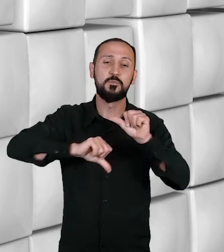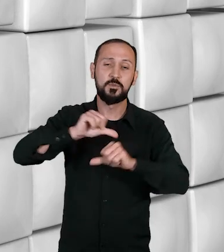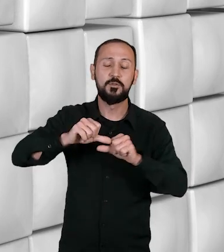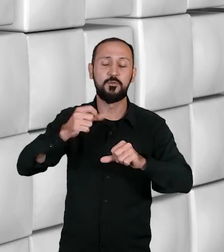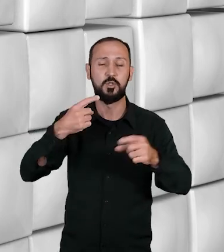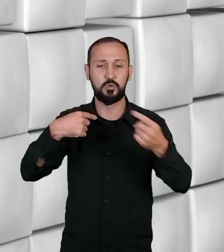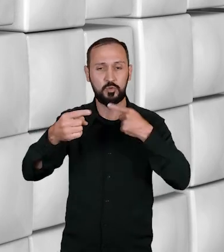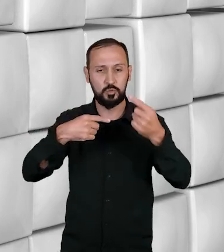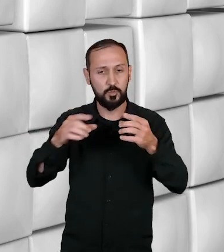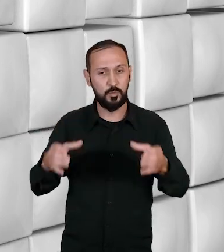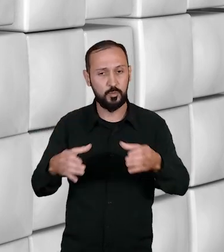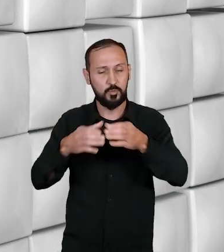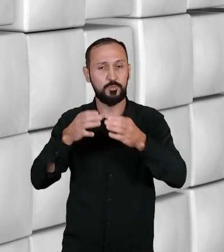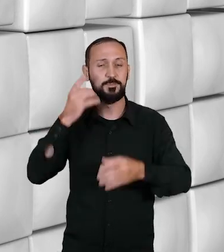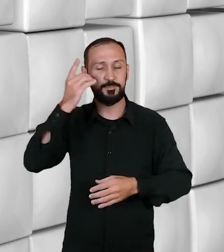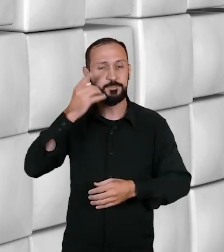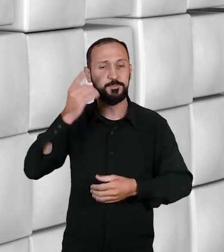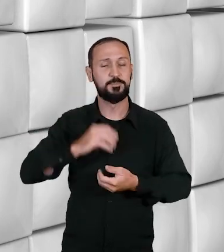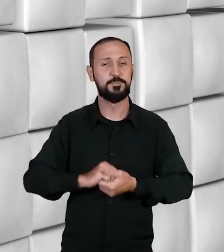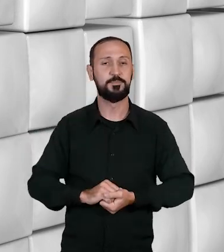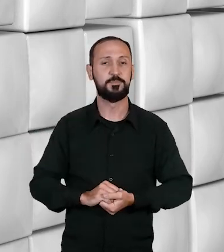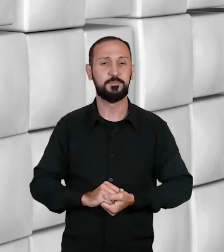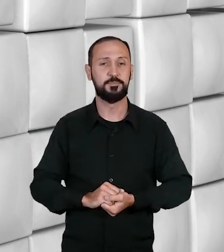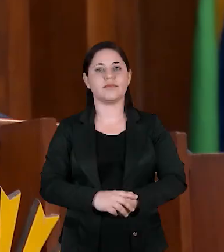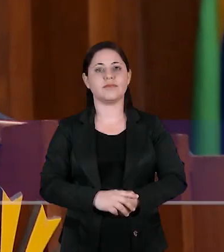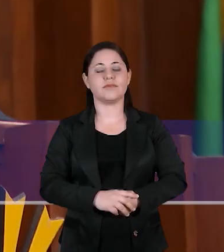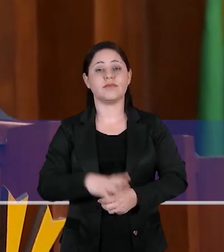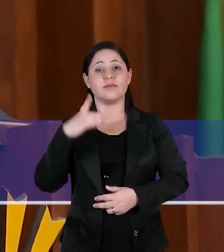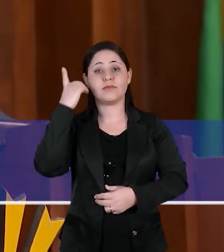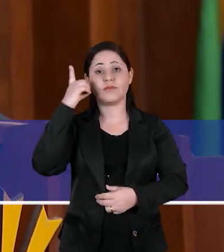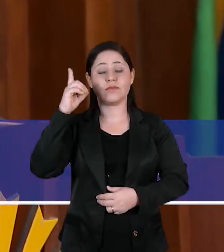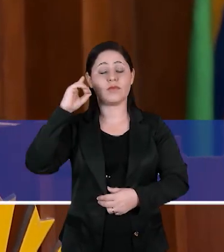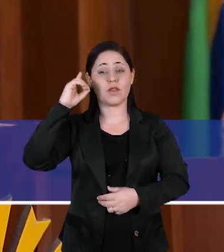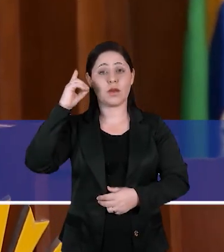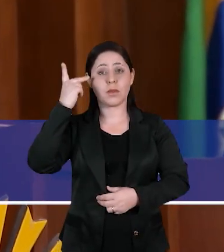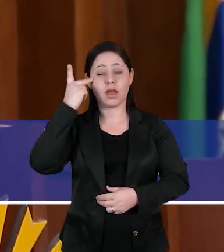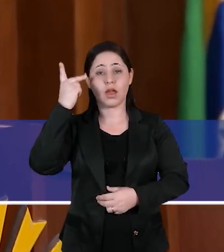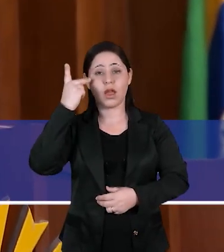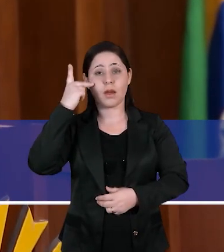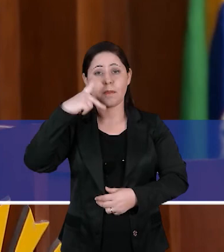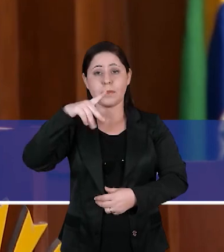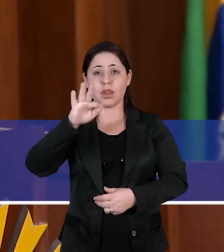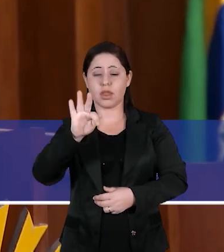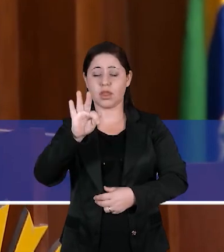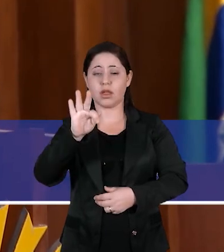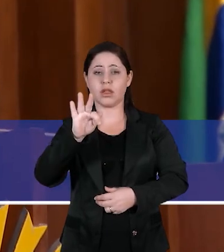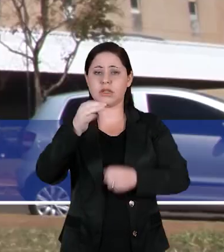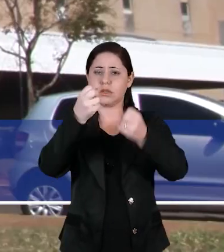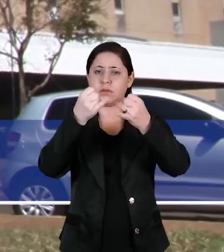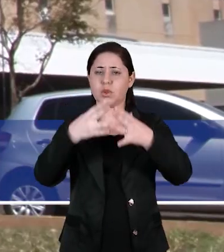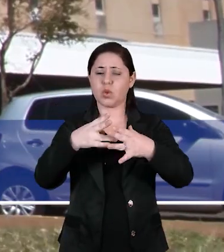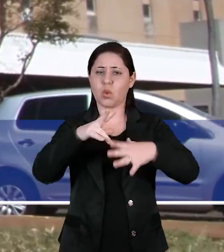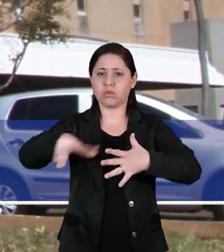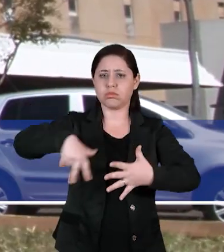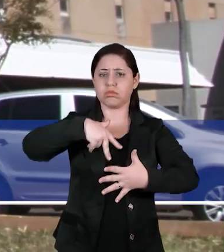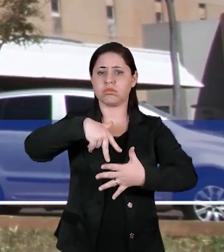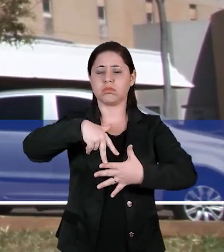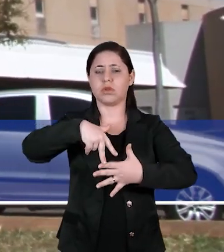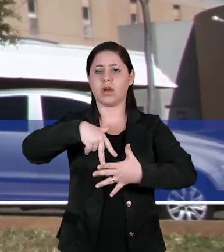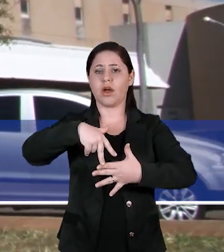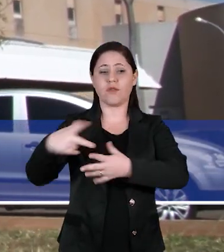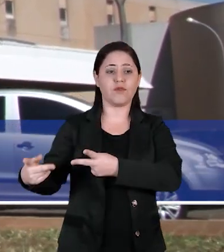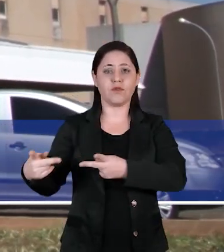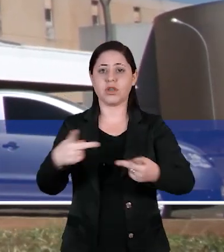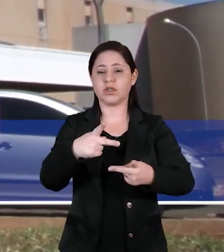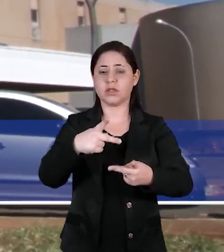provocadas foram debatidas pelos deputados. O deputado Pedro Kemp, do PT, relatou na tribuna o resultado de uma